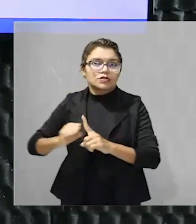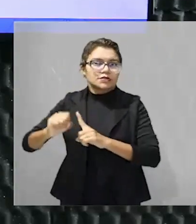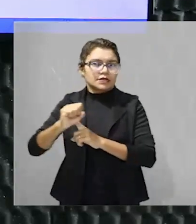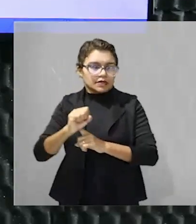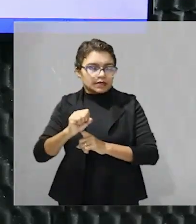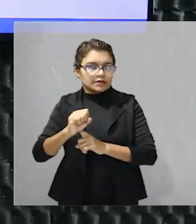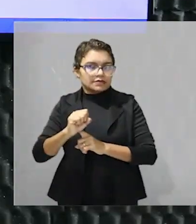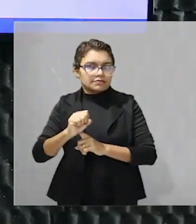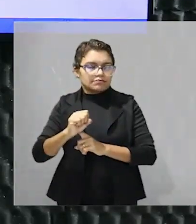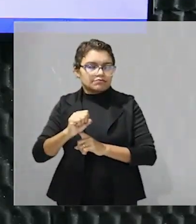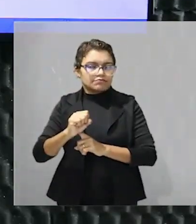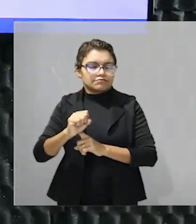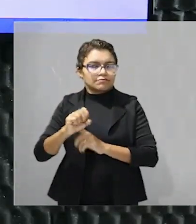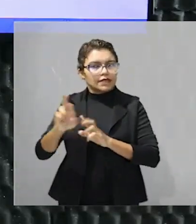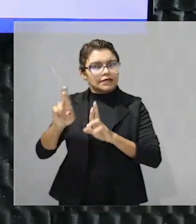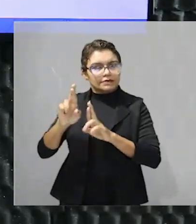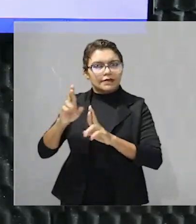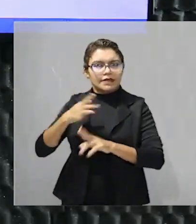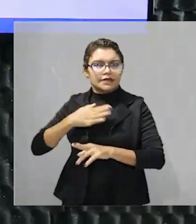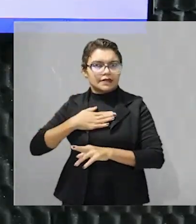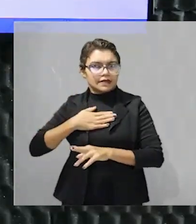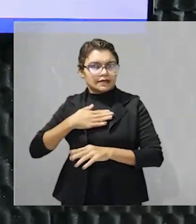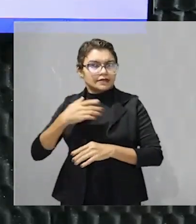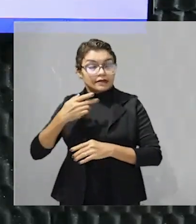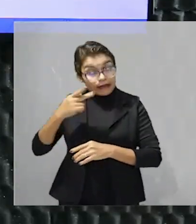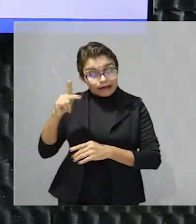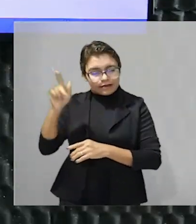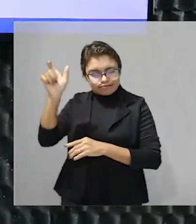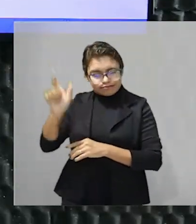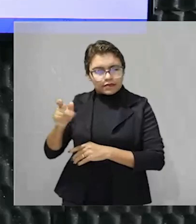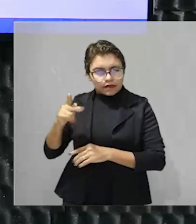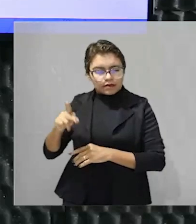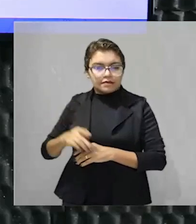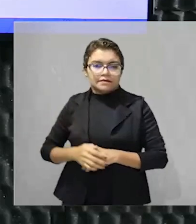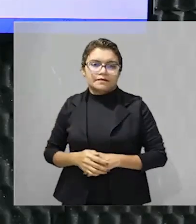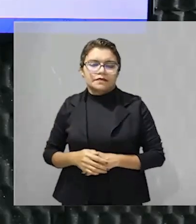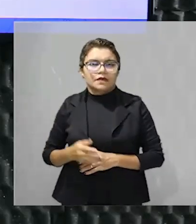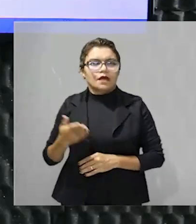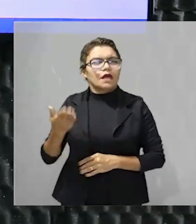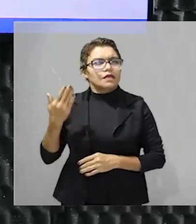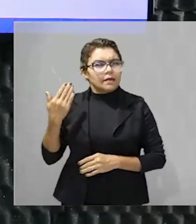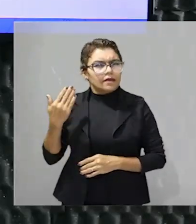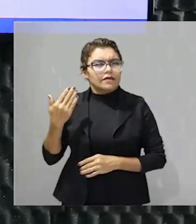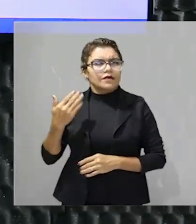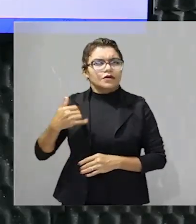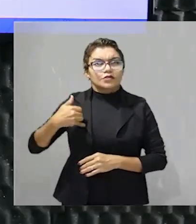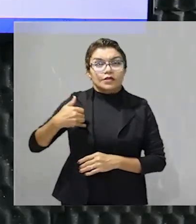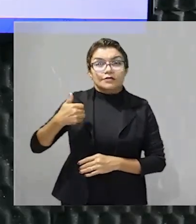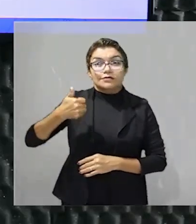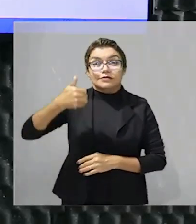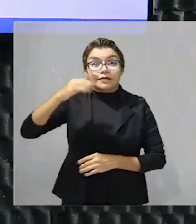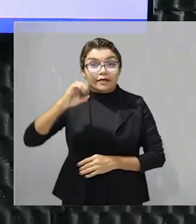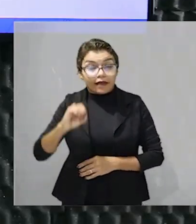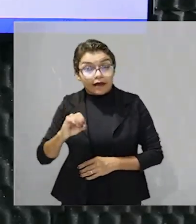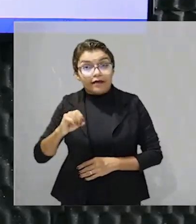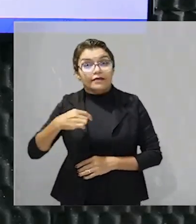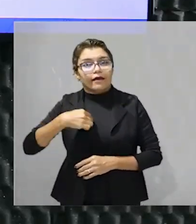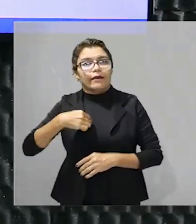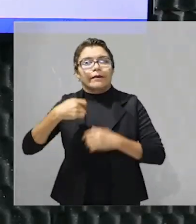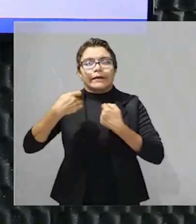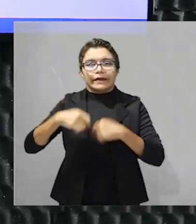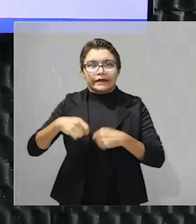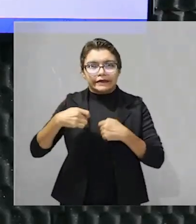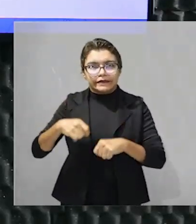dele. Depois ele diz, when I was 10, quando eu tinha 10 anos, eles disseram que eu deveria ser